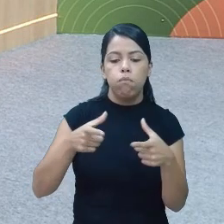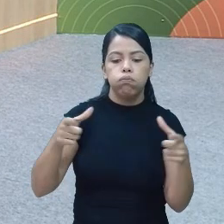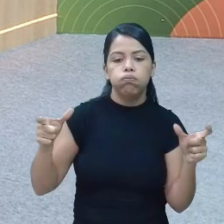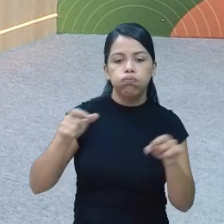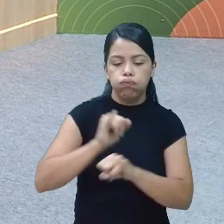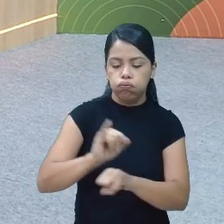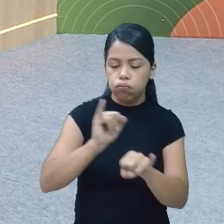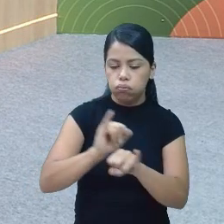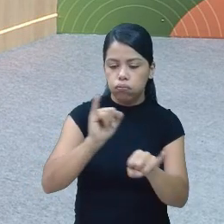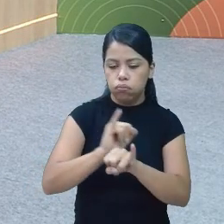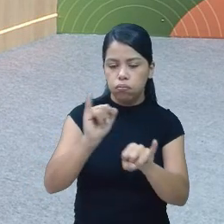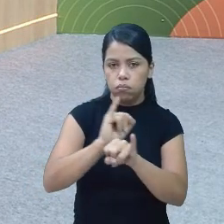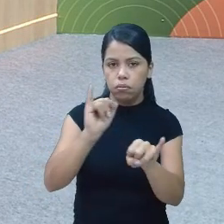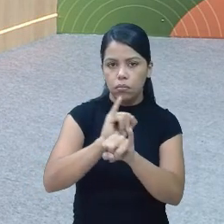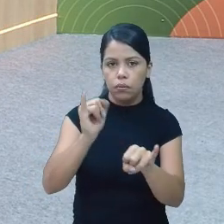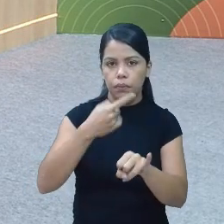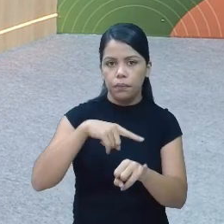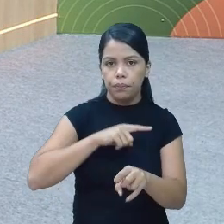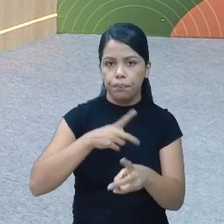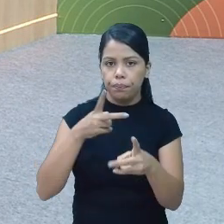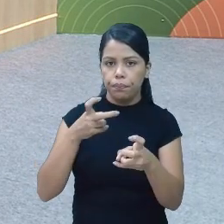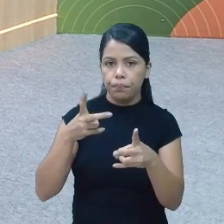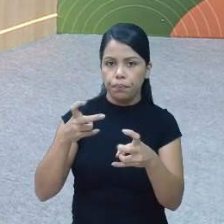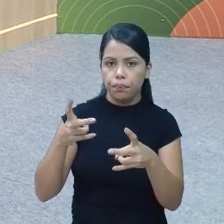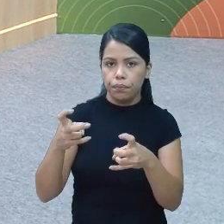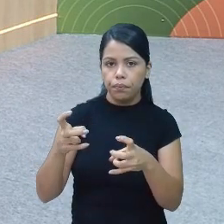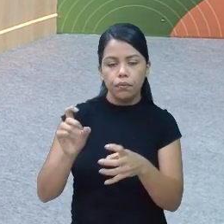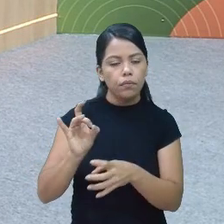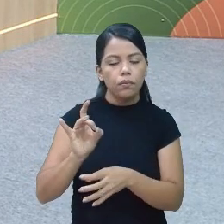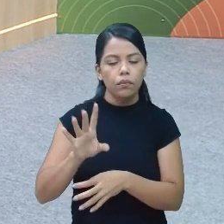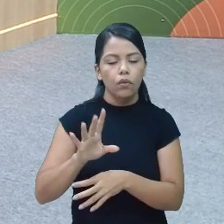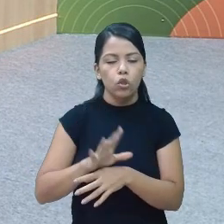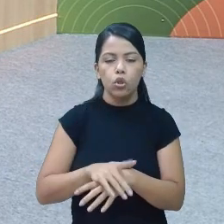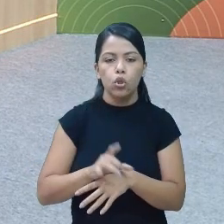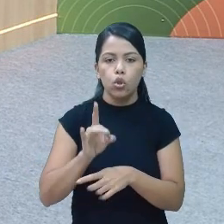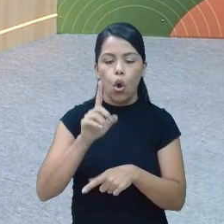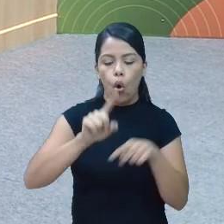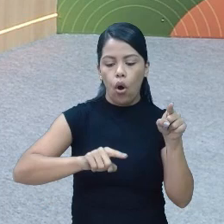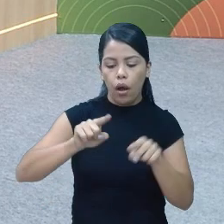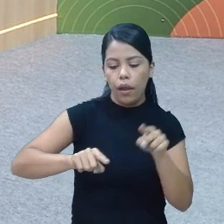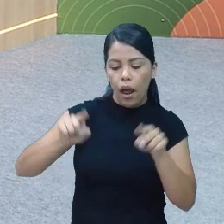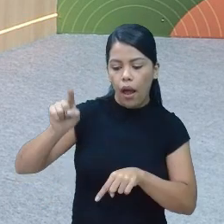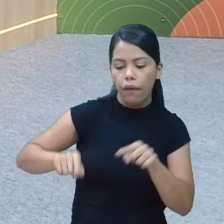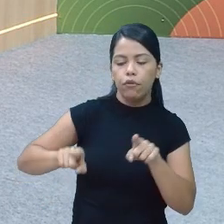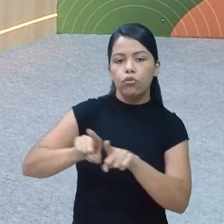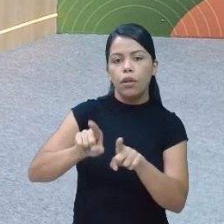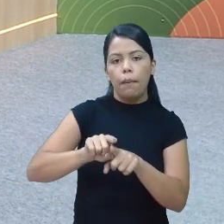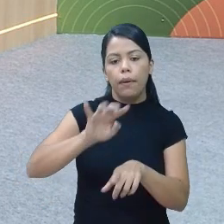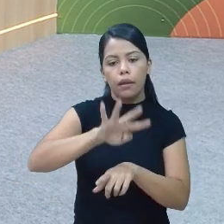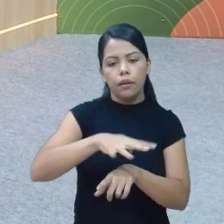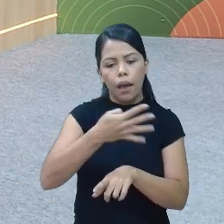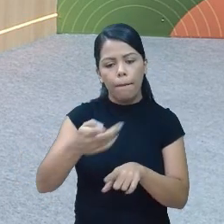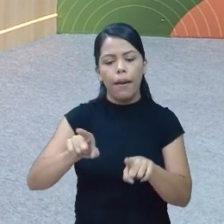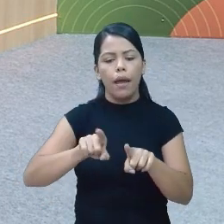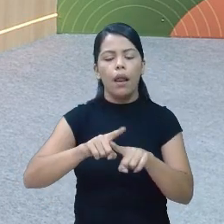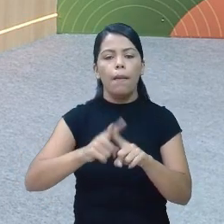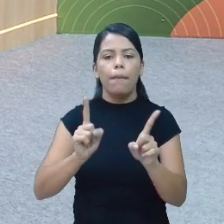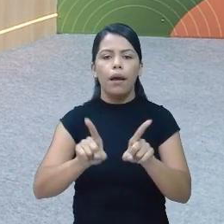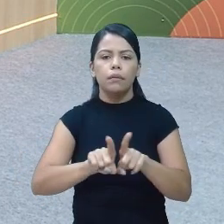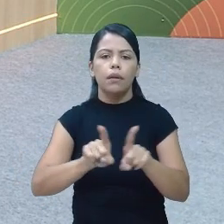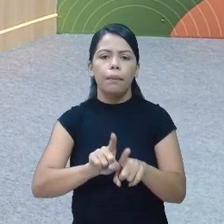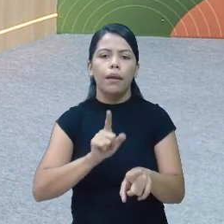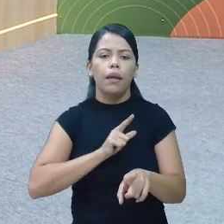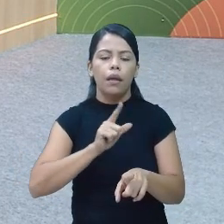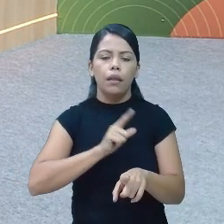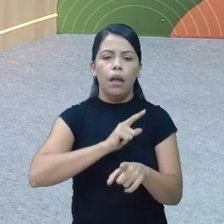são geradas que a gente vai perceber que não só apenas o gráfico e a tabela, mas diversas outras ferramentas matemáticas